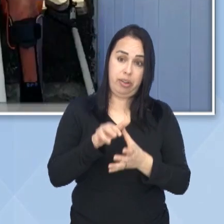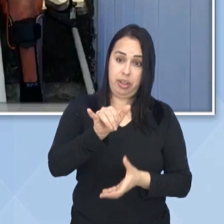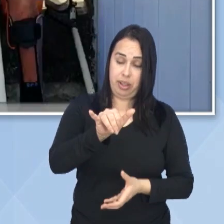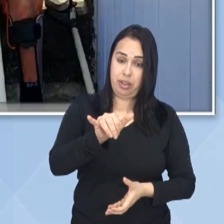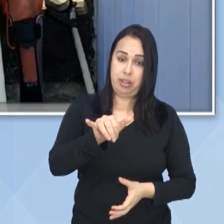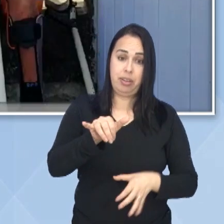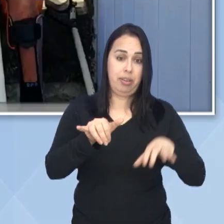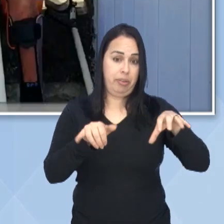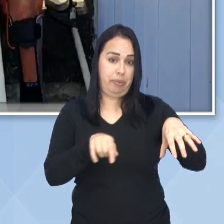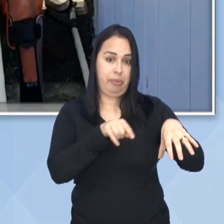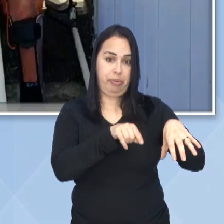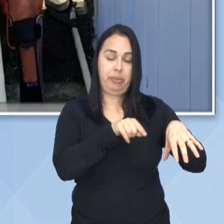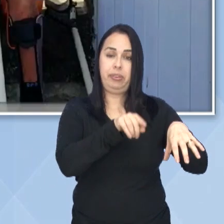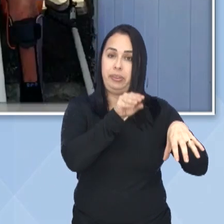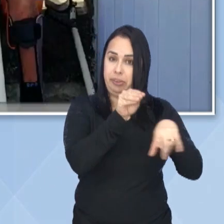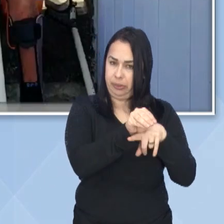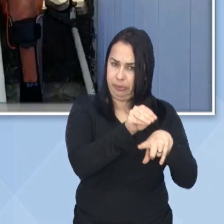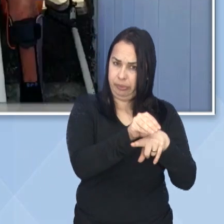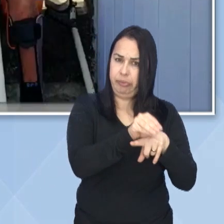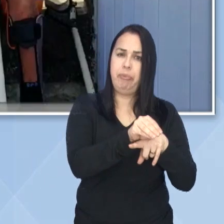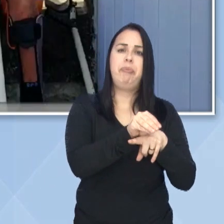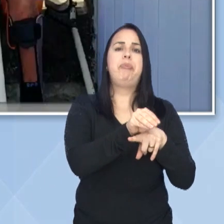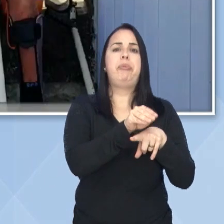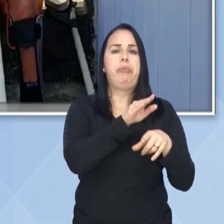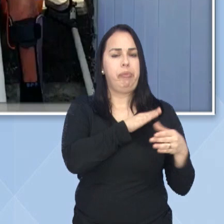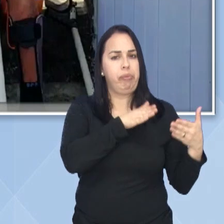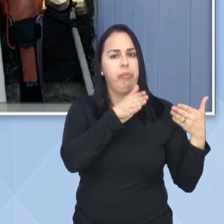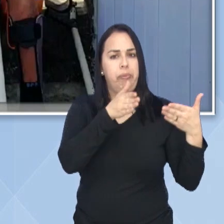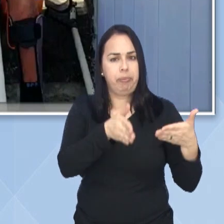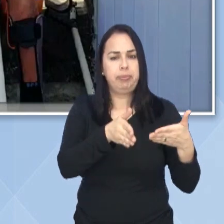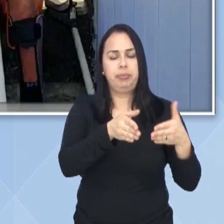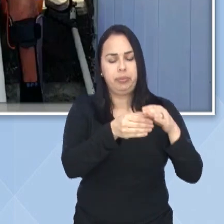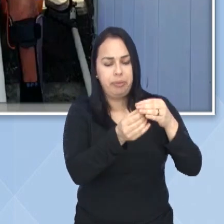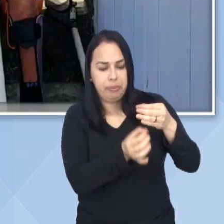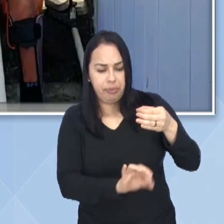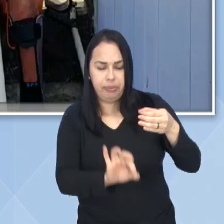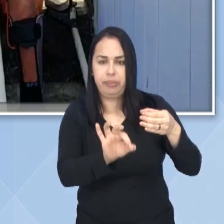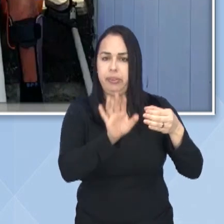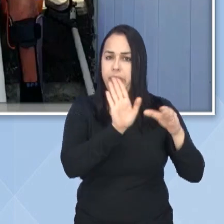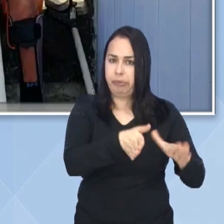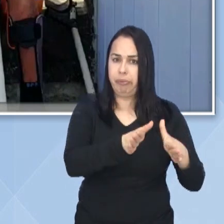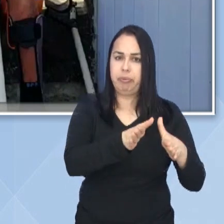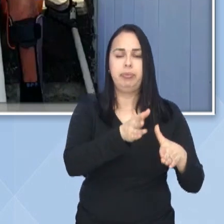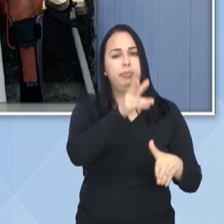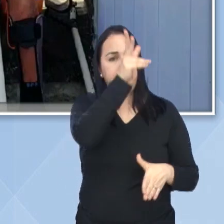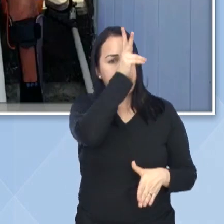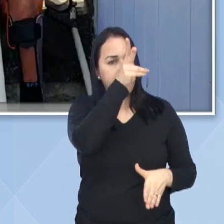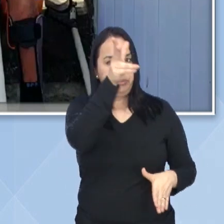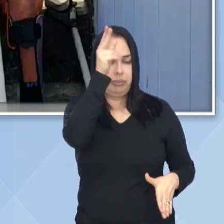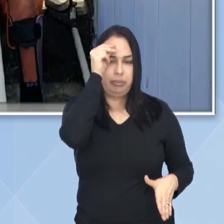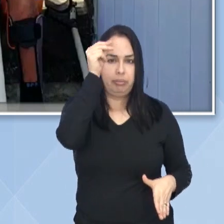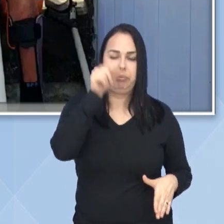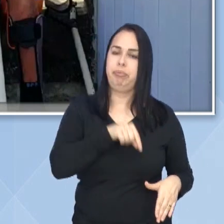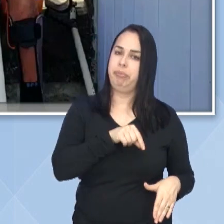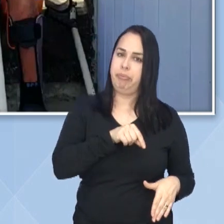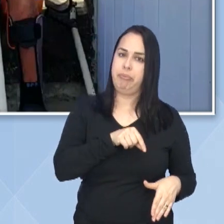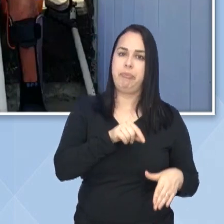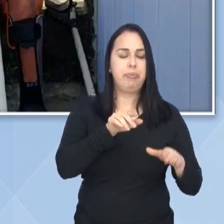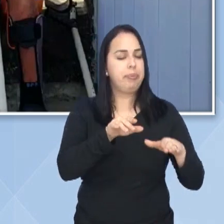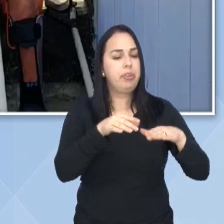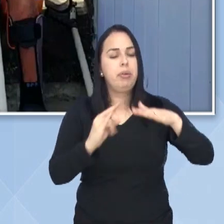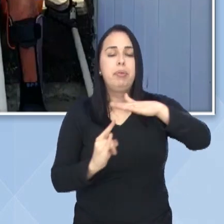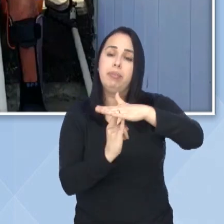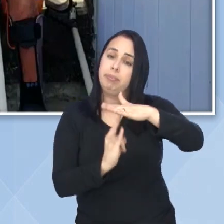parte de Jacareí estão cuidando, o SAI já esteve lá para ver o negócio do esgoto, a prefeitura já esteve lá para ver o negócio de uma